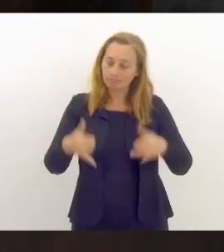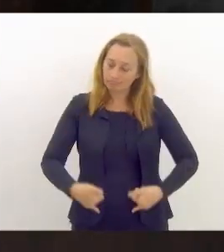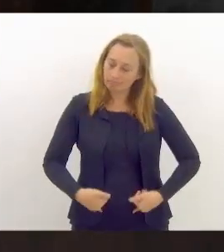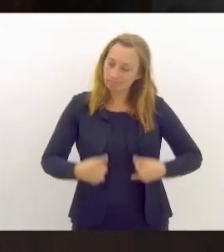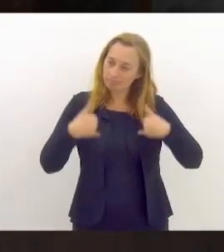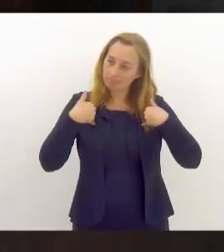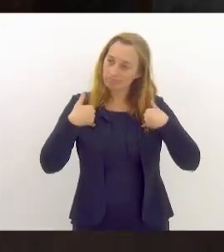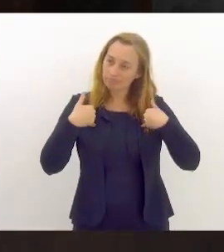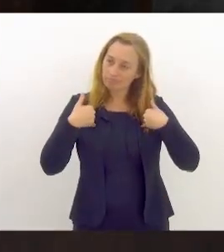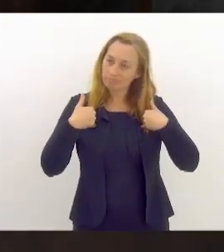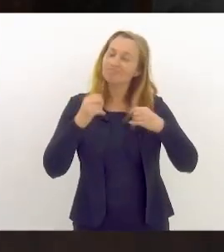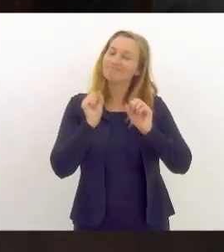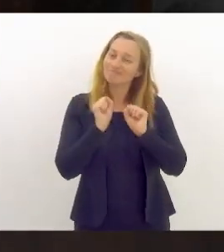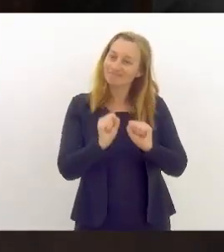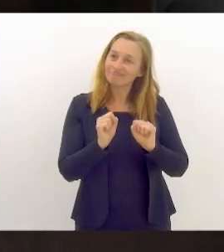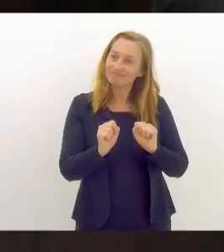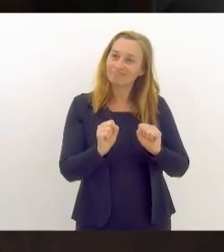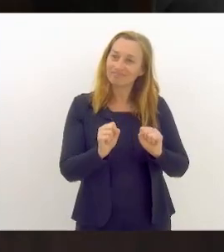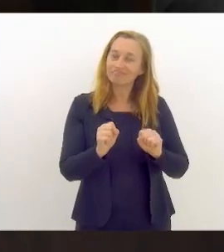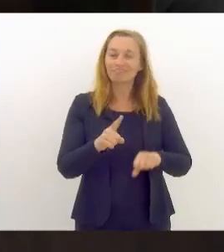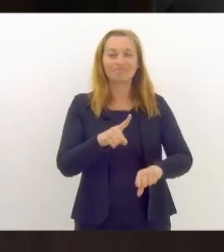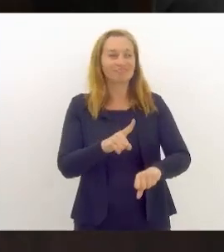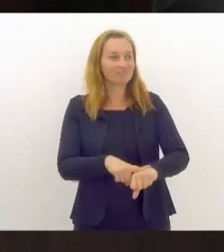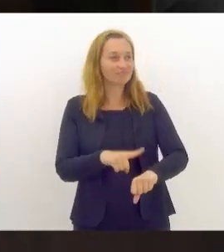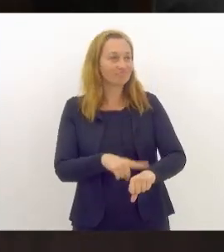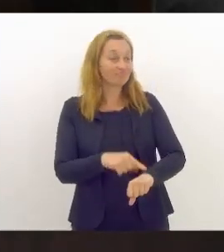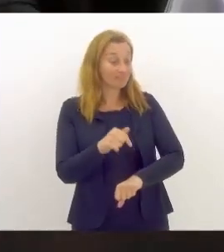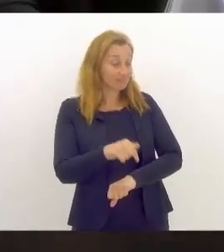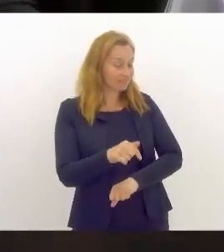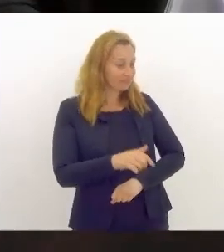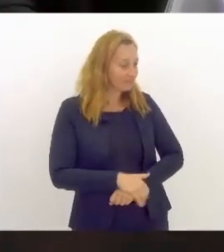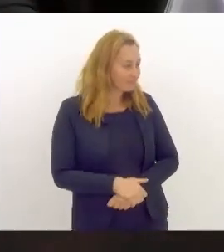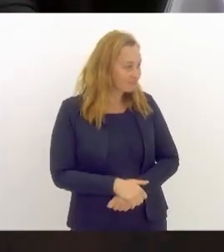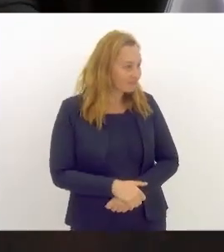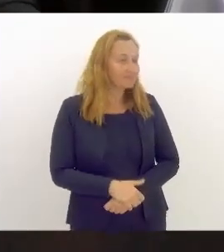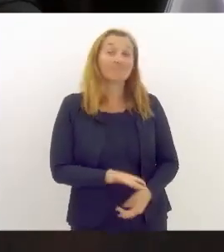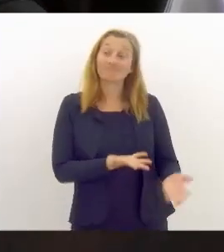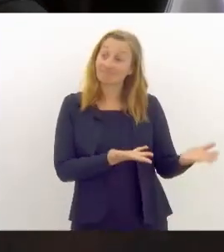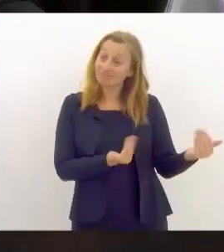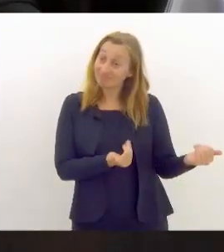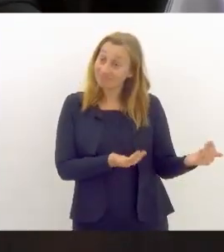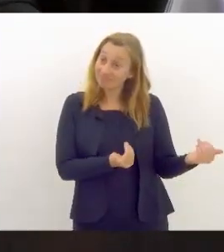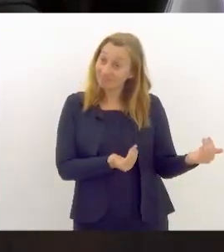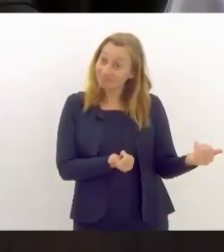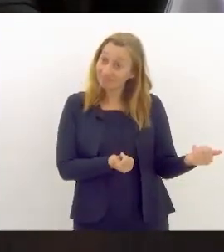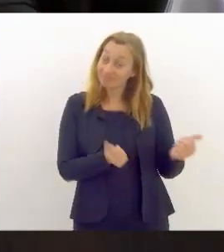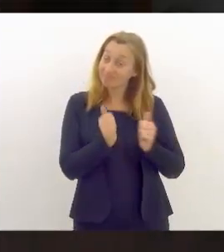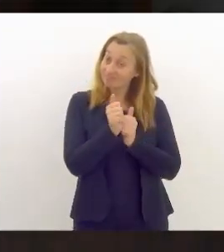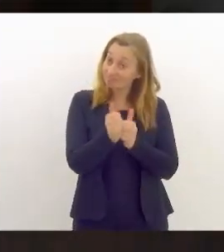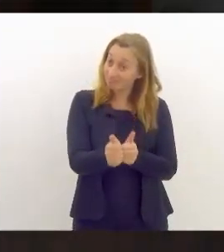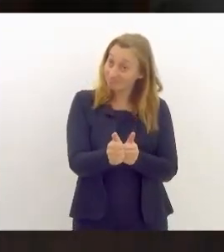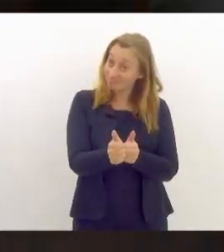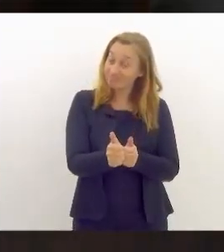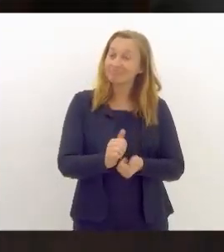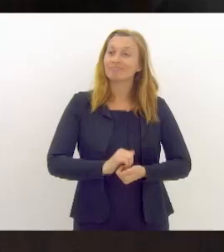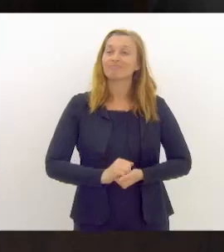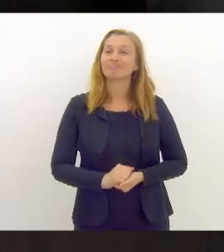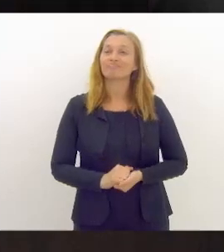orgulho de poder participar desse momento que os jovens que estejam acompanhando